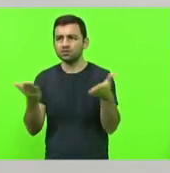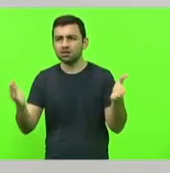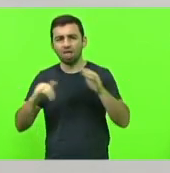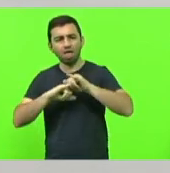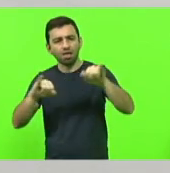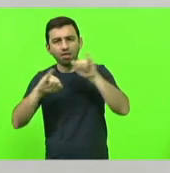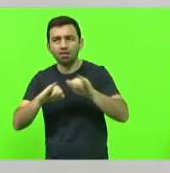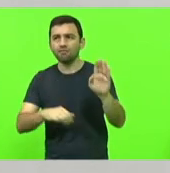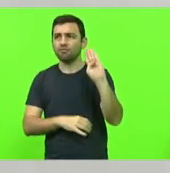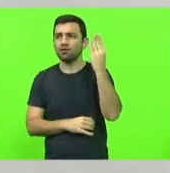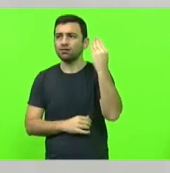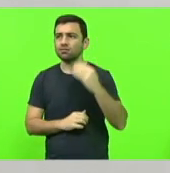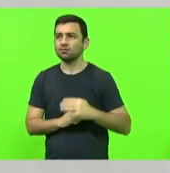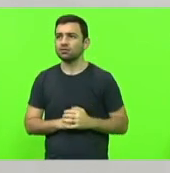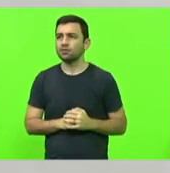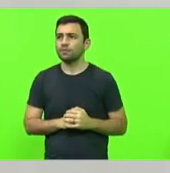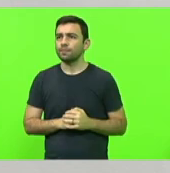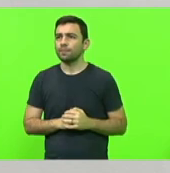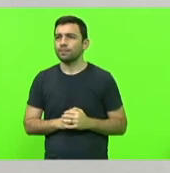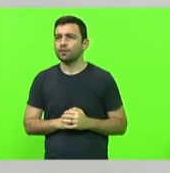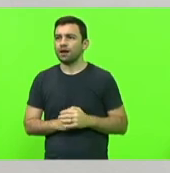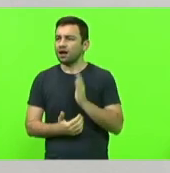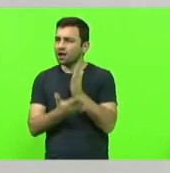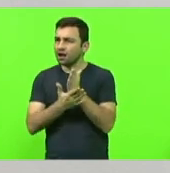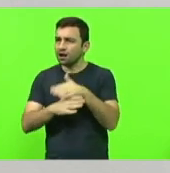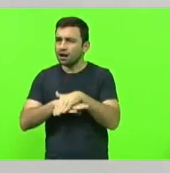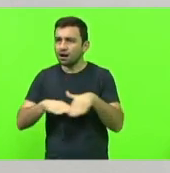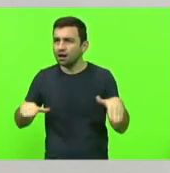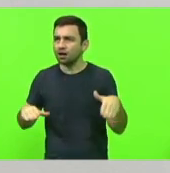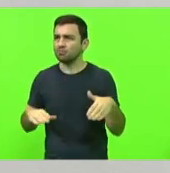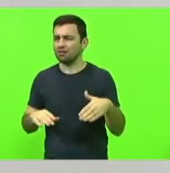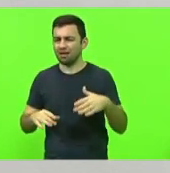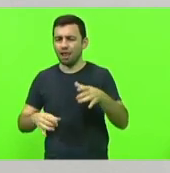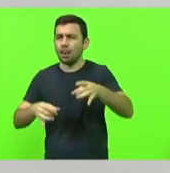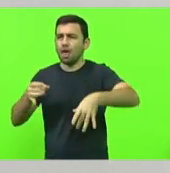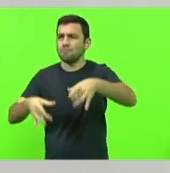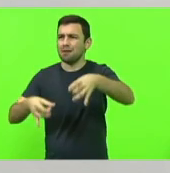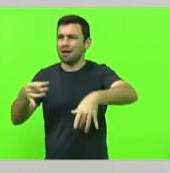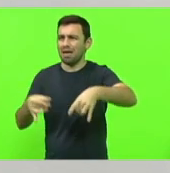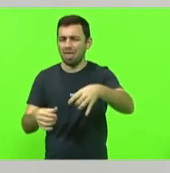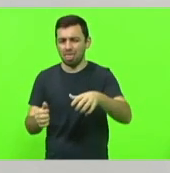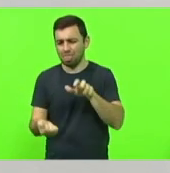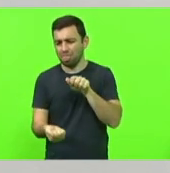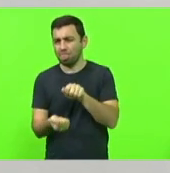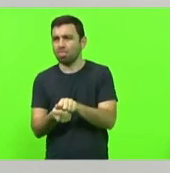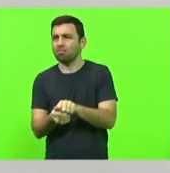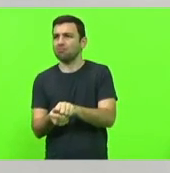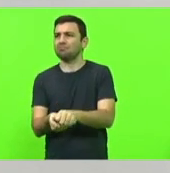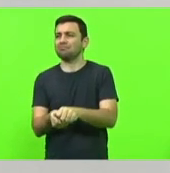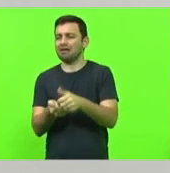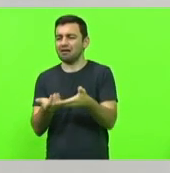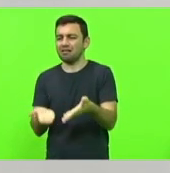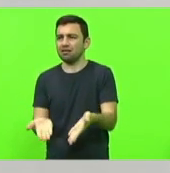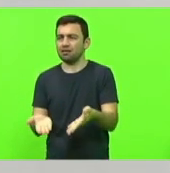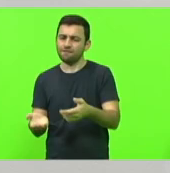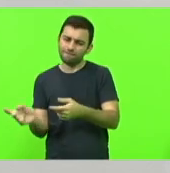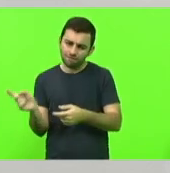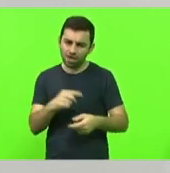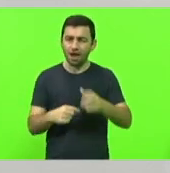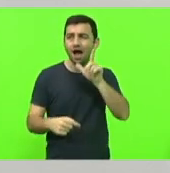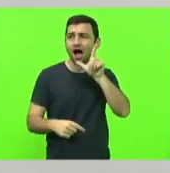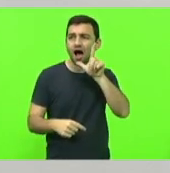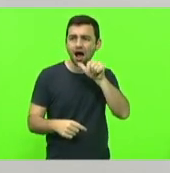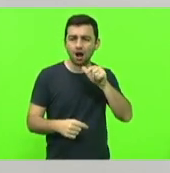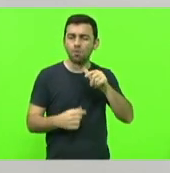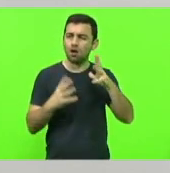news, saiam da lama das fake news e venham para as águas limpas da verdade. Esse era o